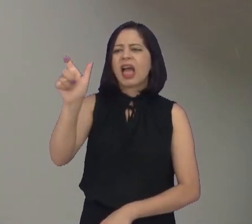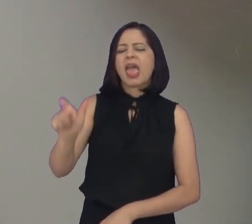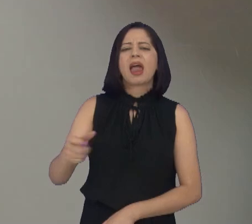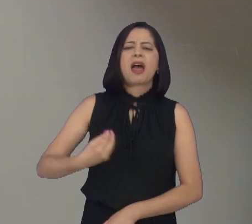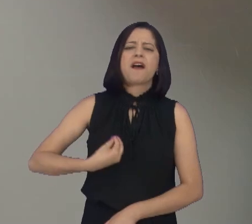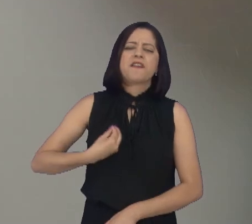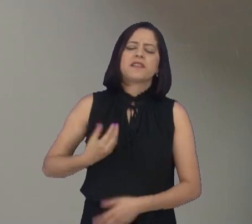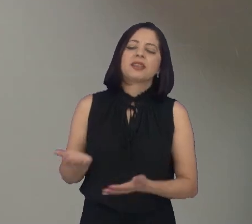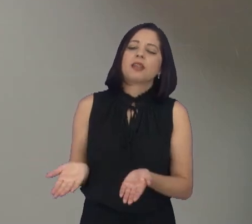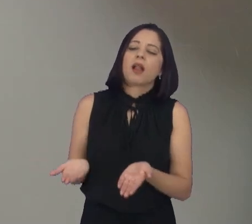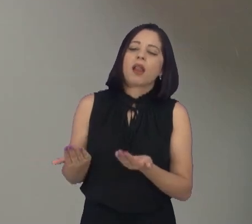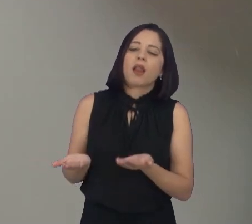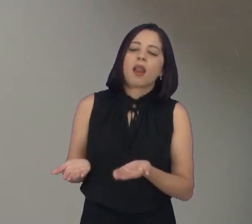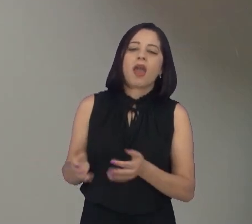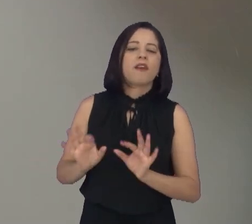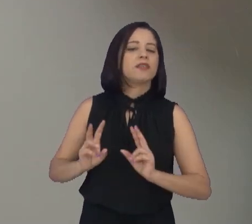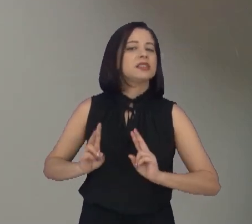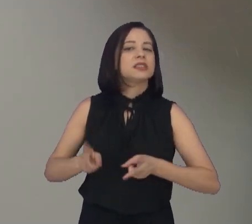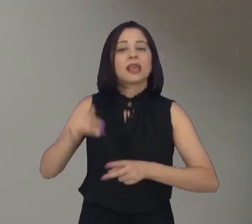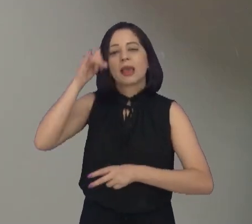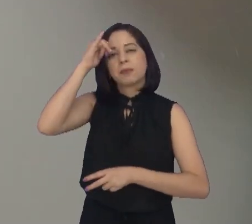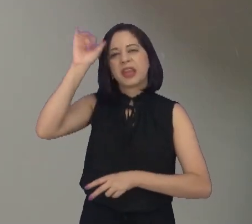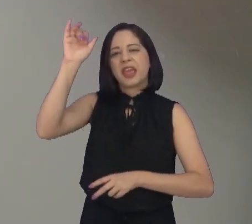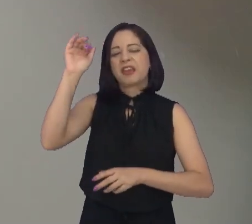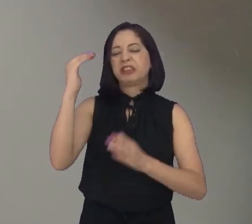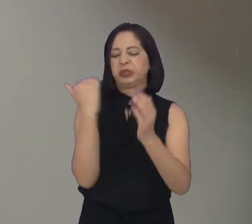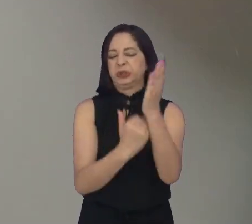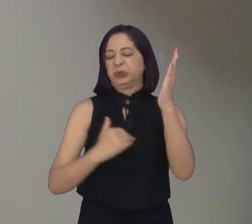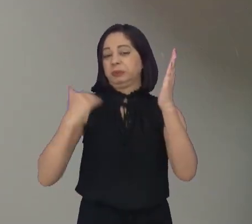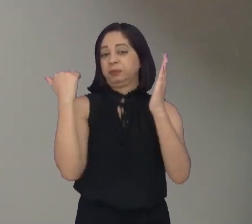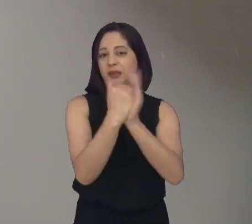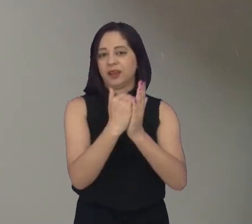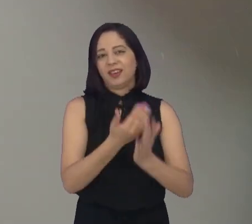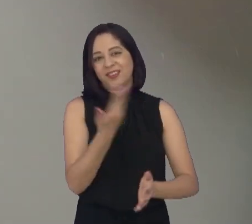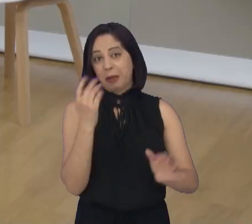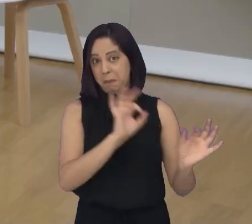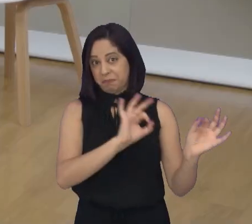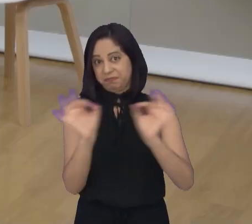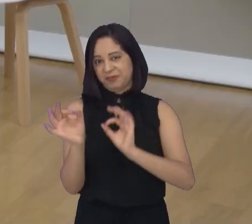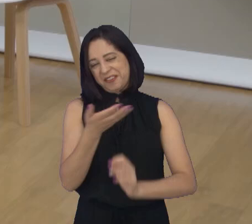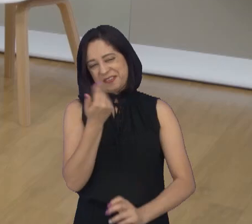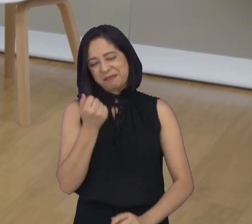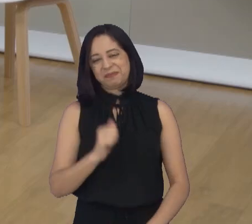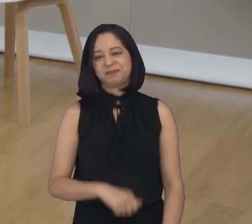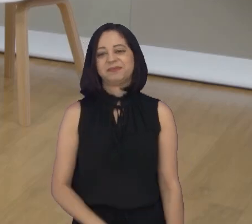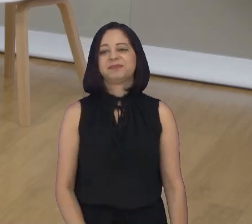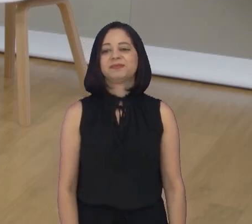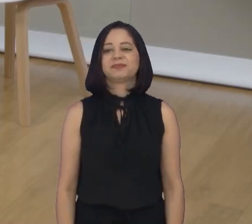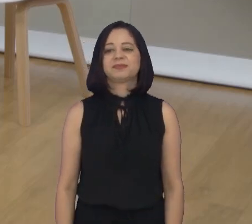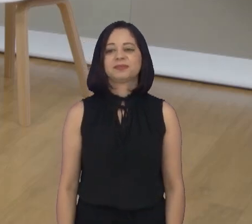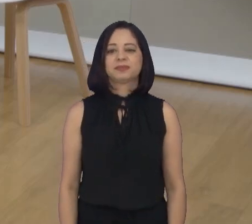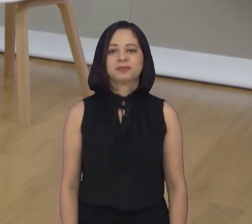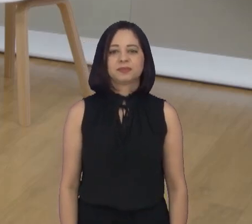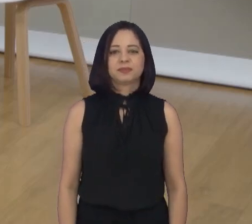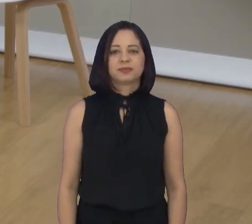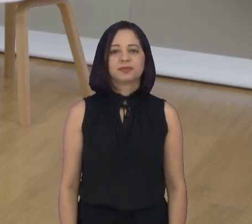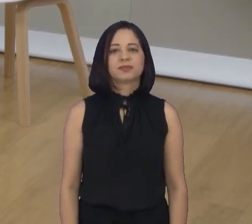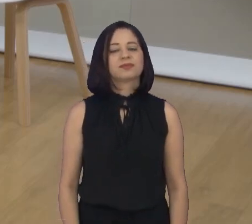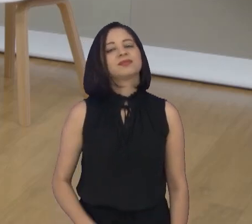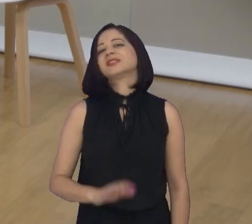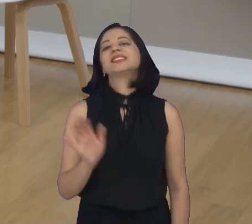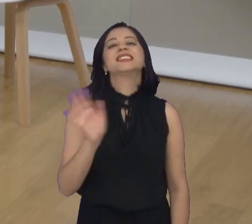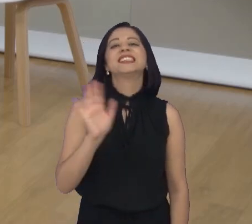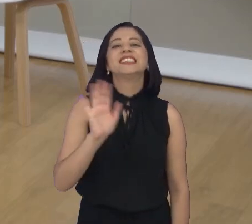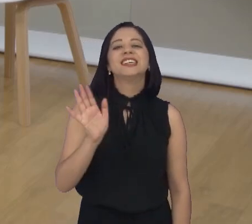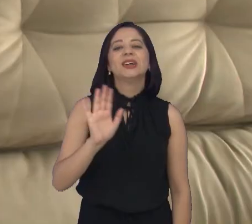leve. Ela sempre evitou excessos. Então, vamos conhecer essa história, Giulia? Vamos. Oi